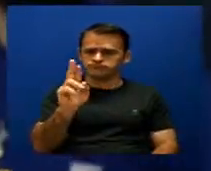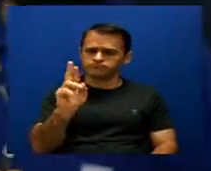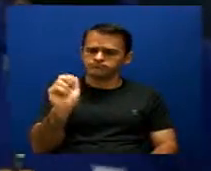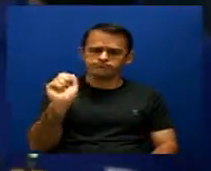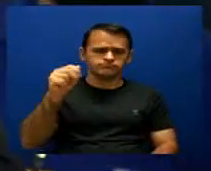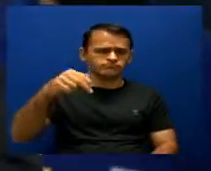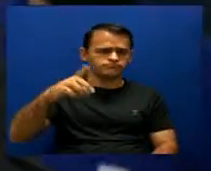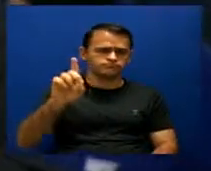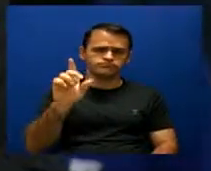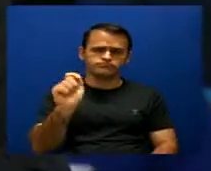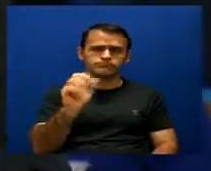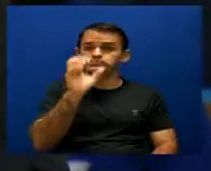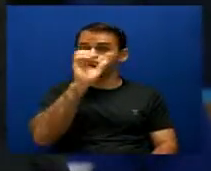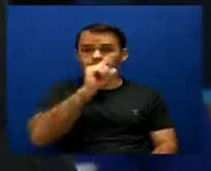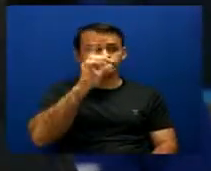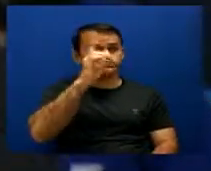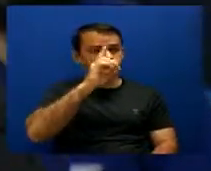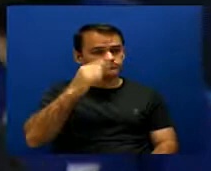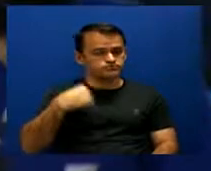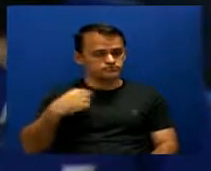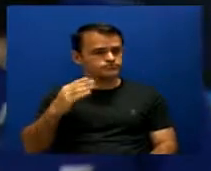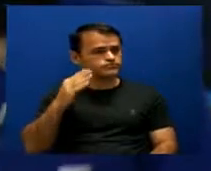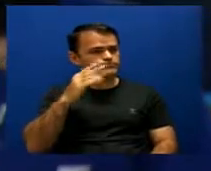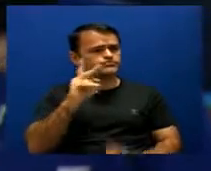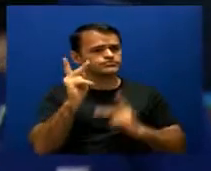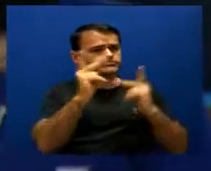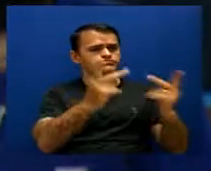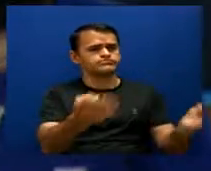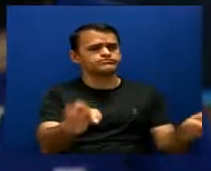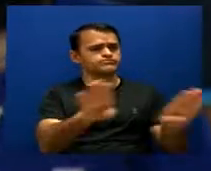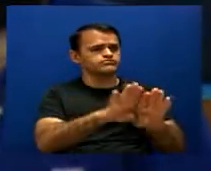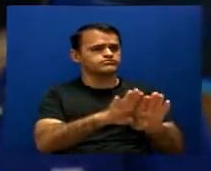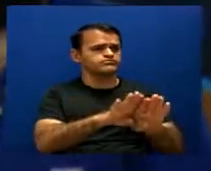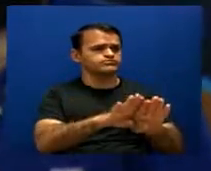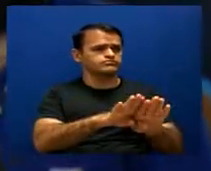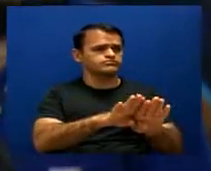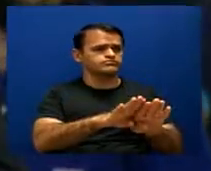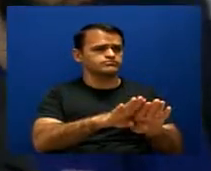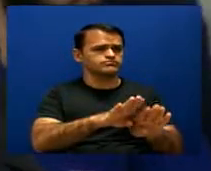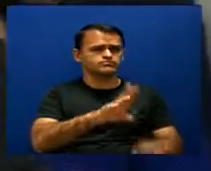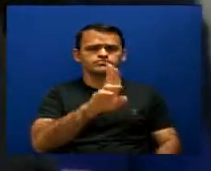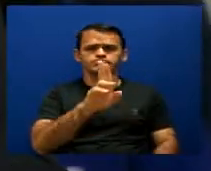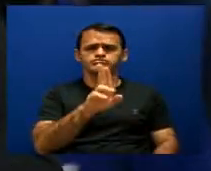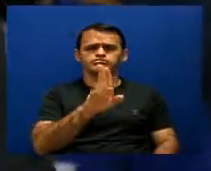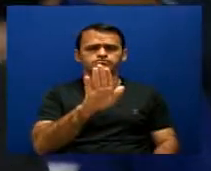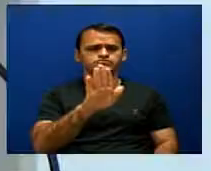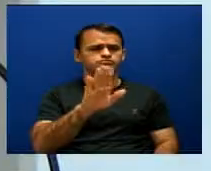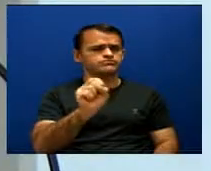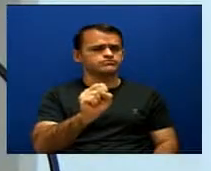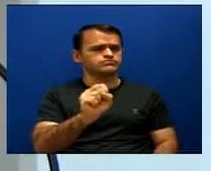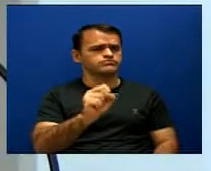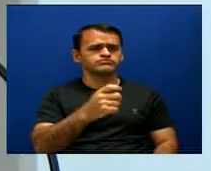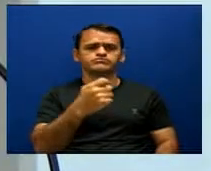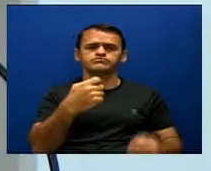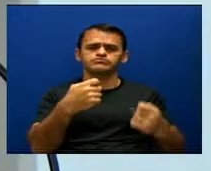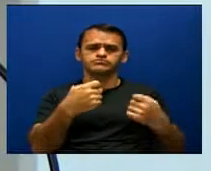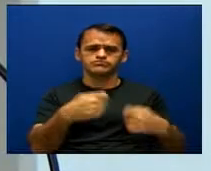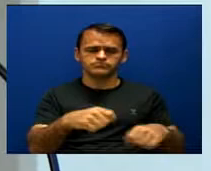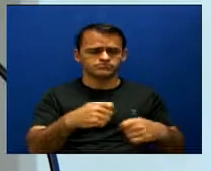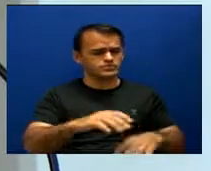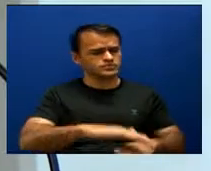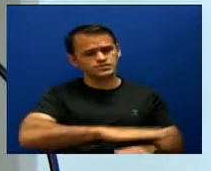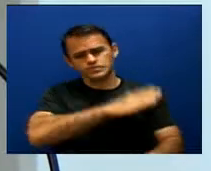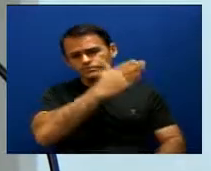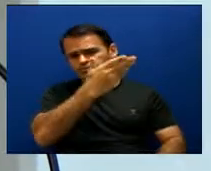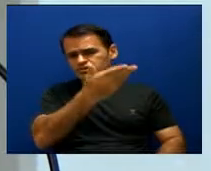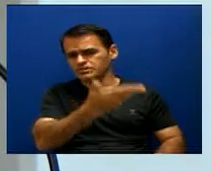eu fui sábado e domingo visitar o Carandá, fica fechado, porque lá está como posto de saúde, né? Como UBS. E tem que ficar ali um dia UPH o mais